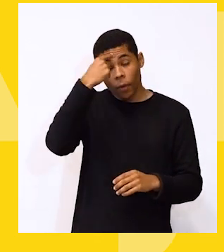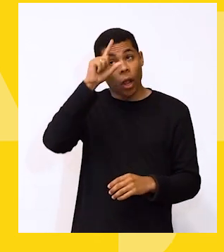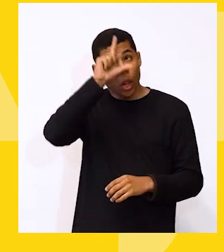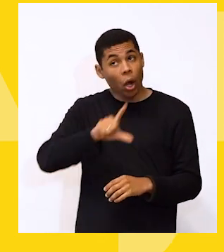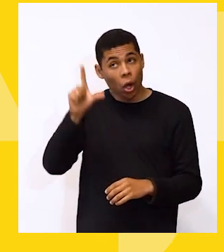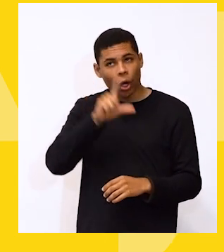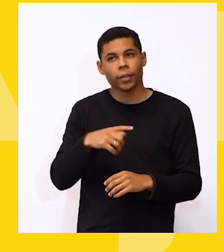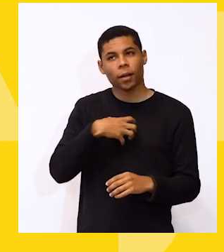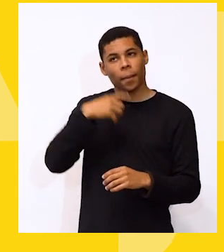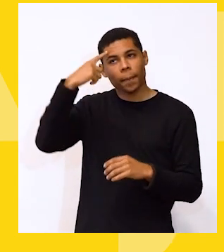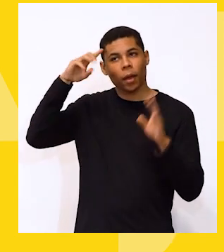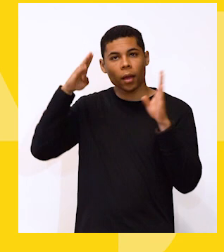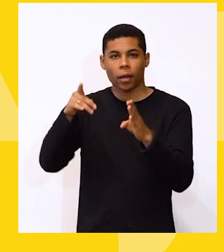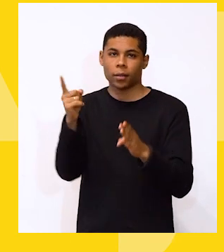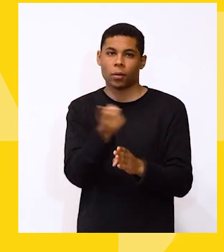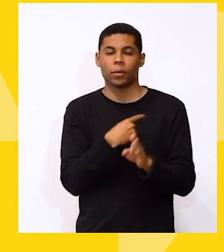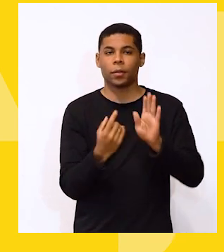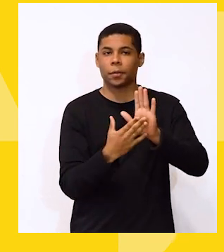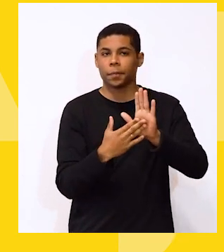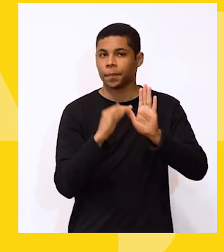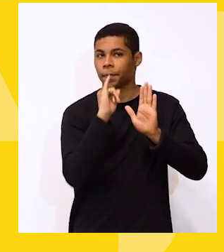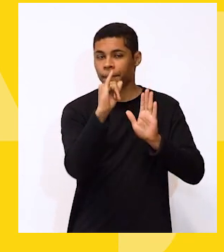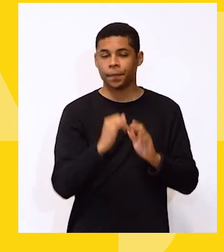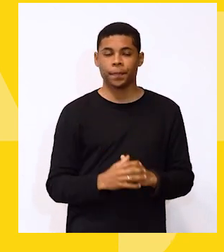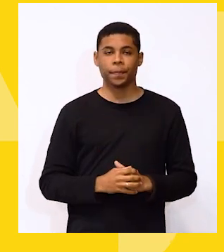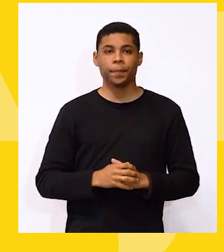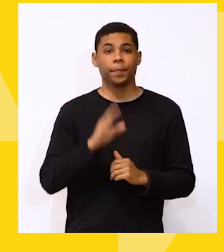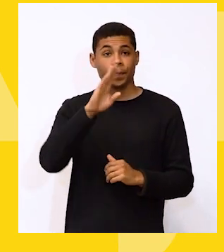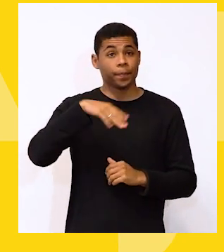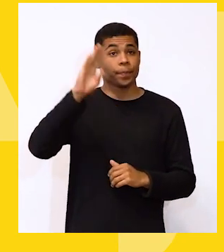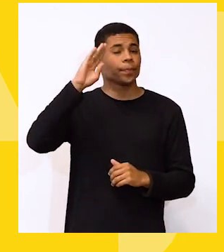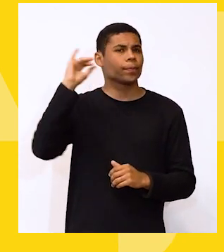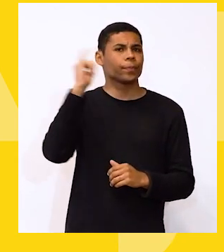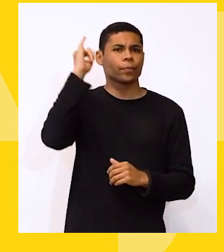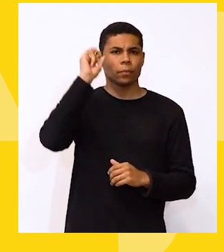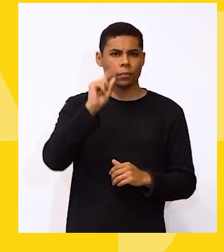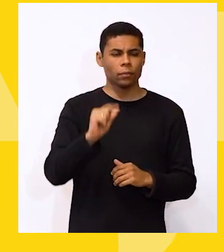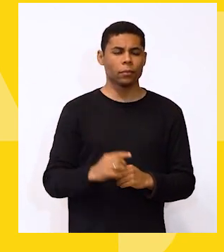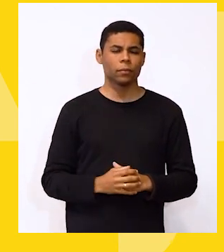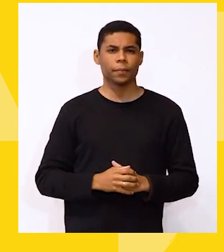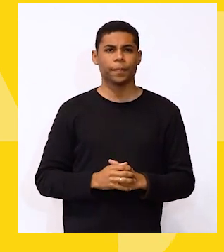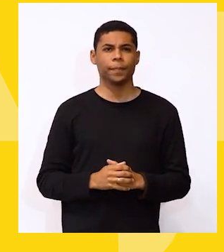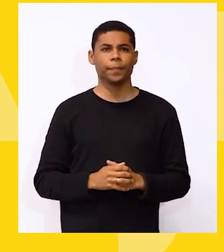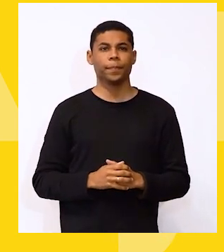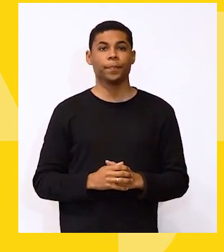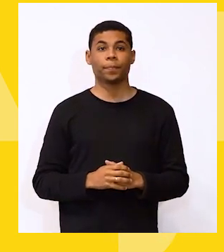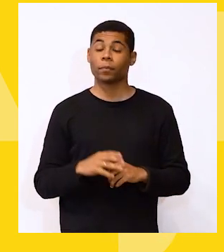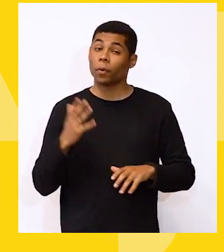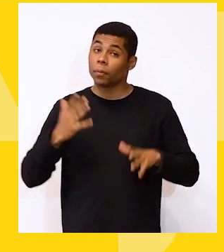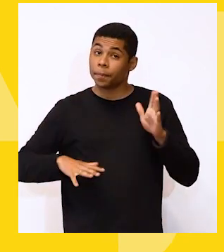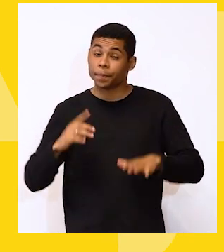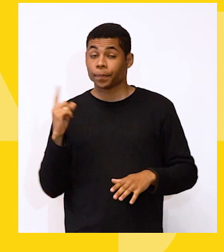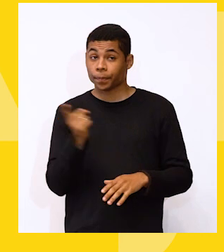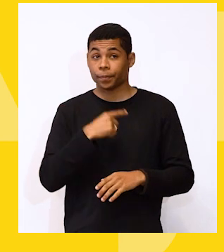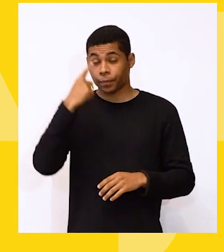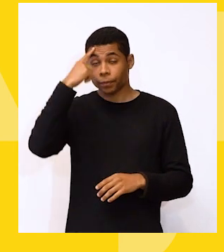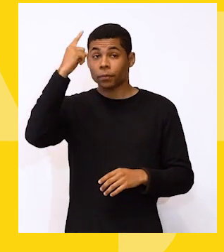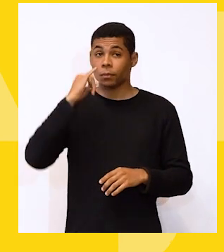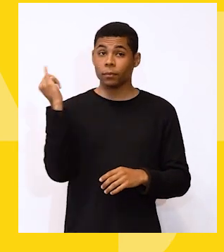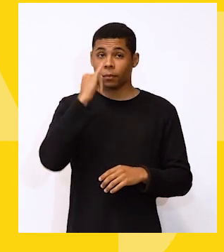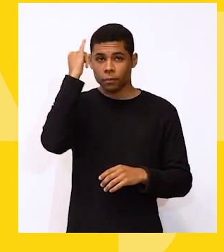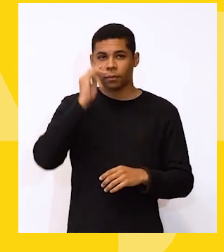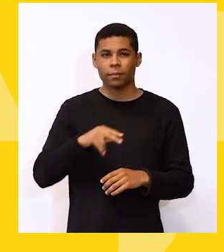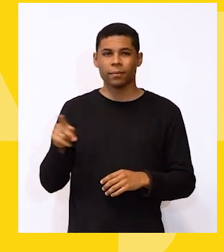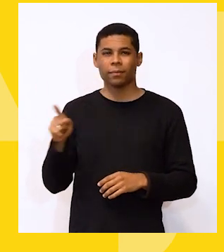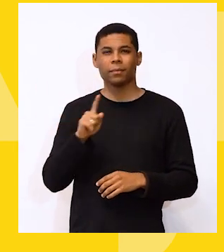de nossa proposta e o que que é mais importante talvez aqui uma contribuição bastante importante aqui do